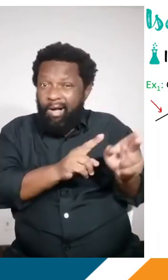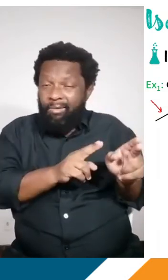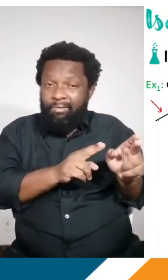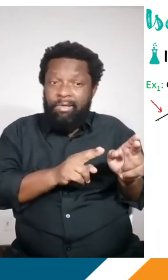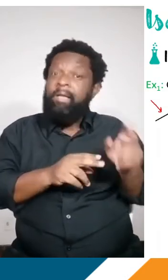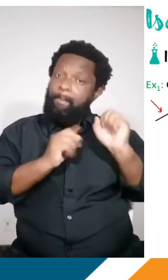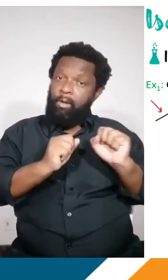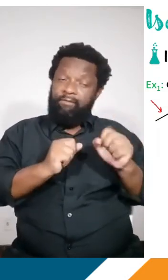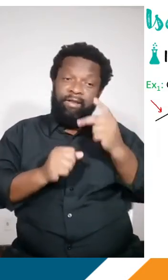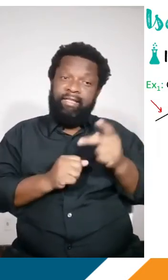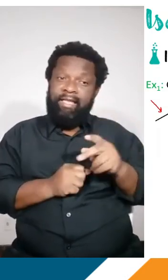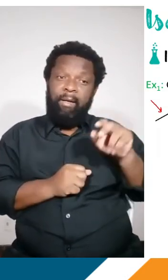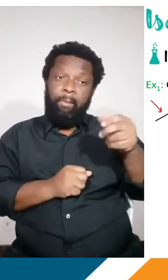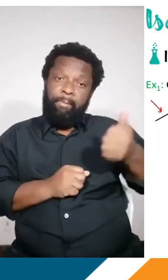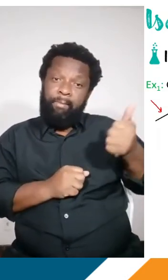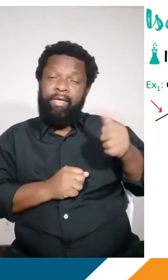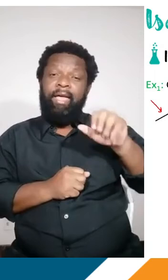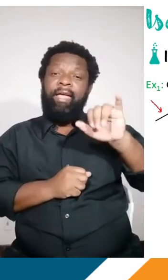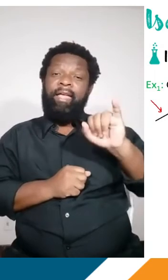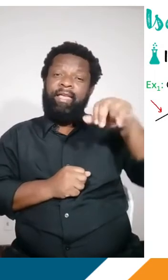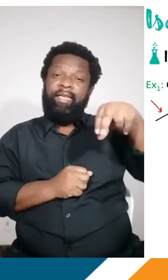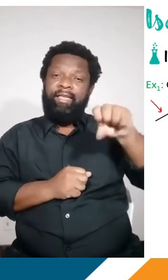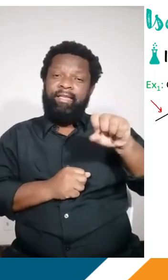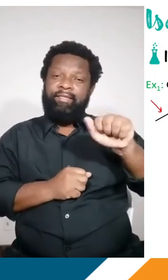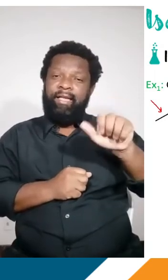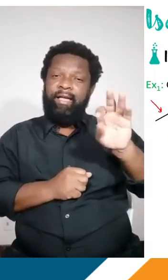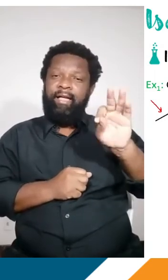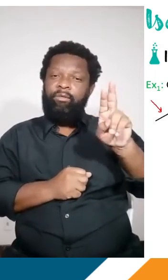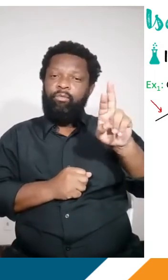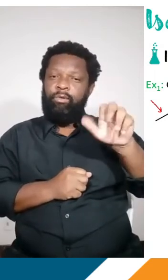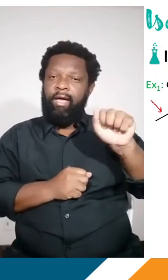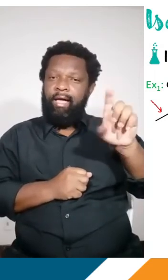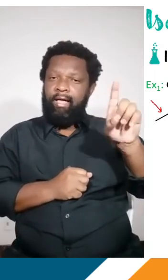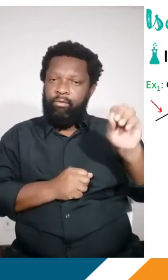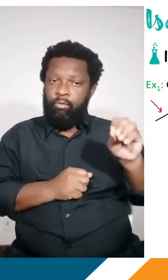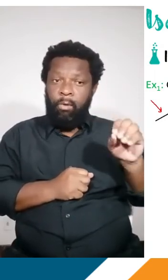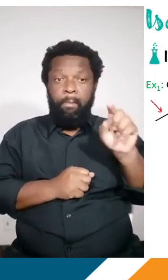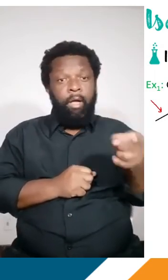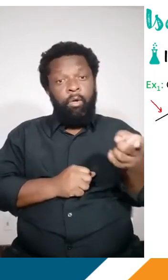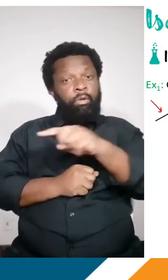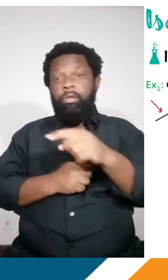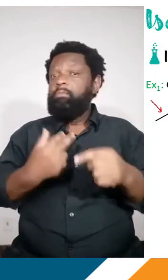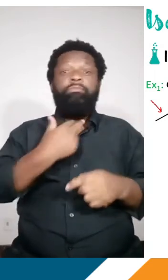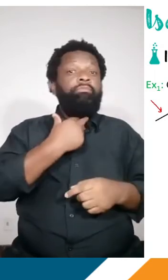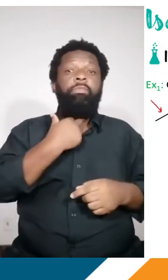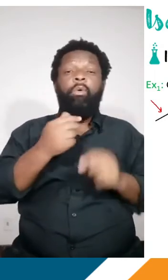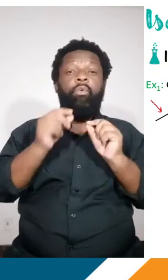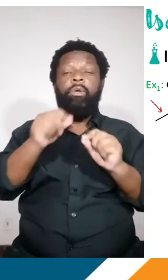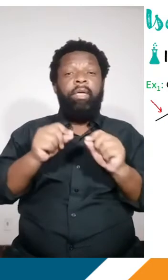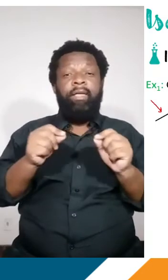né? Posso dizer até que esse aqui é insaturado, esse primeiro, e esse outro é saturado, eles não podem